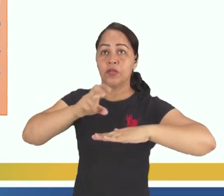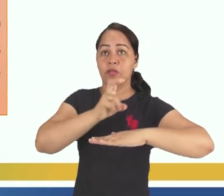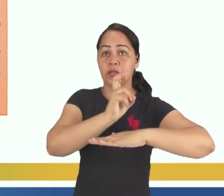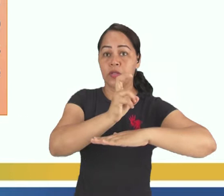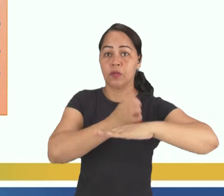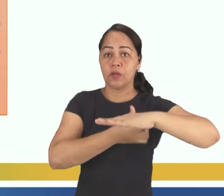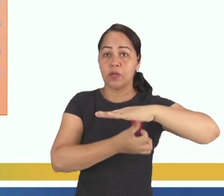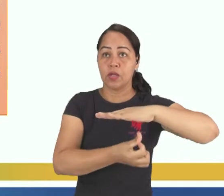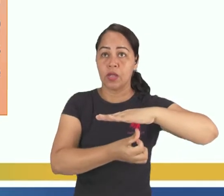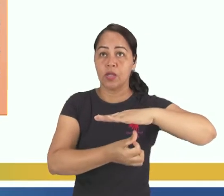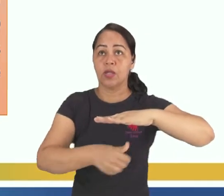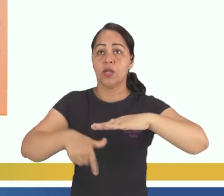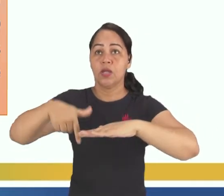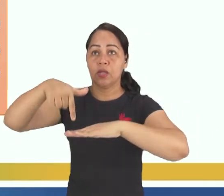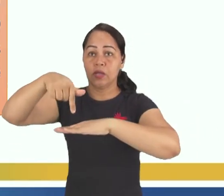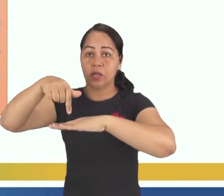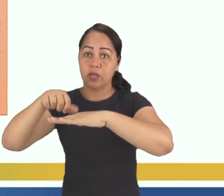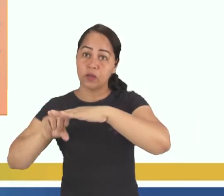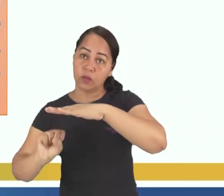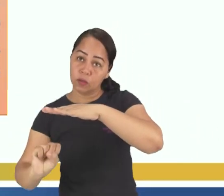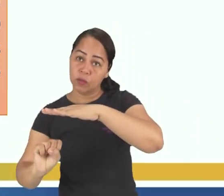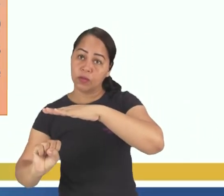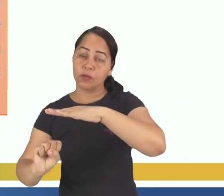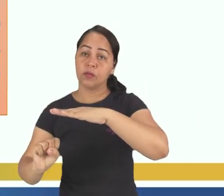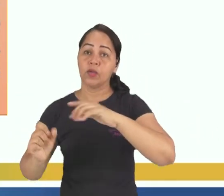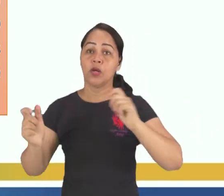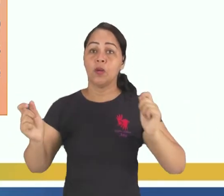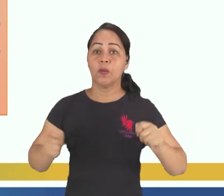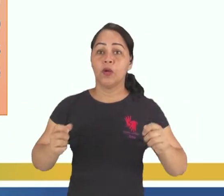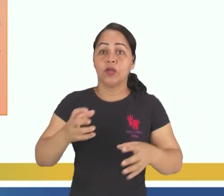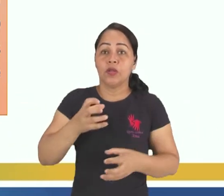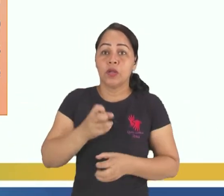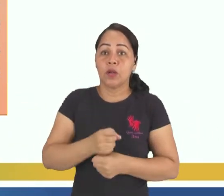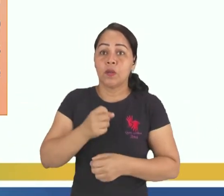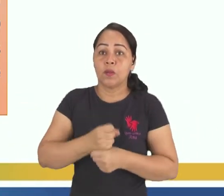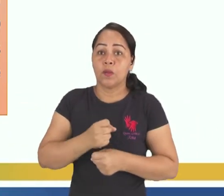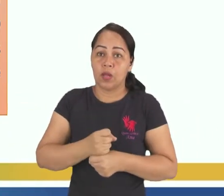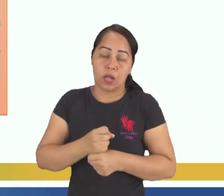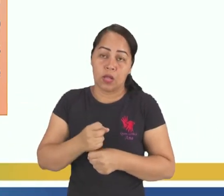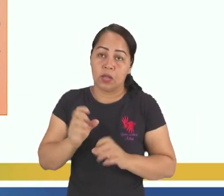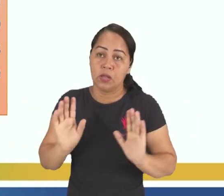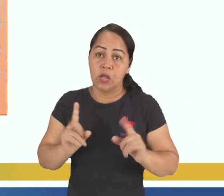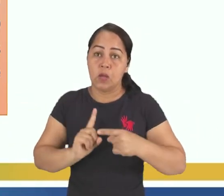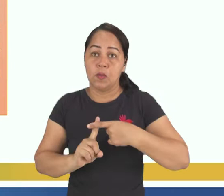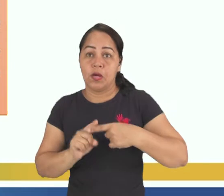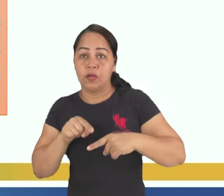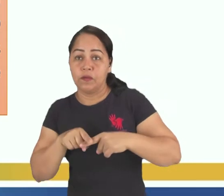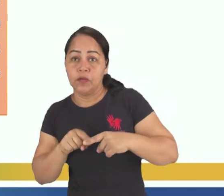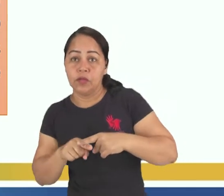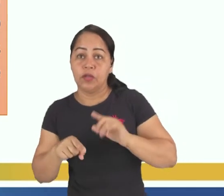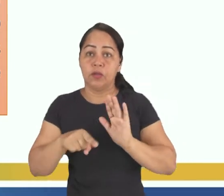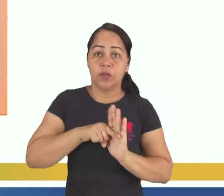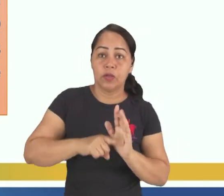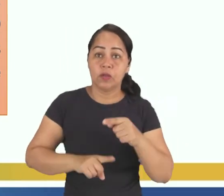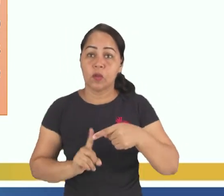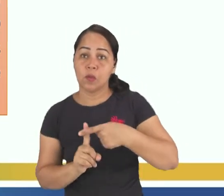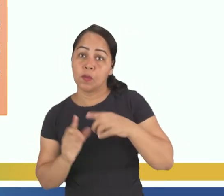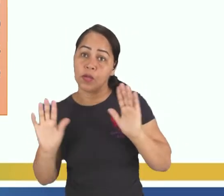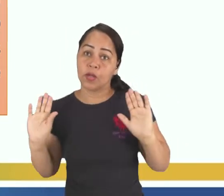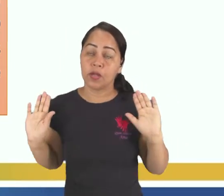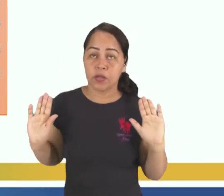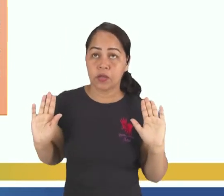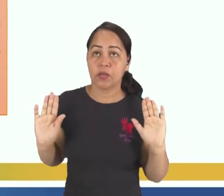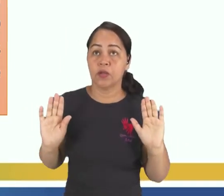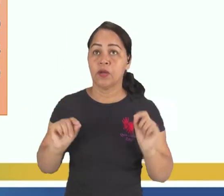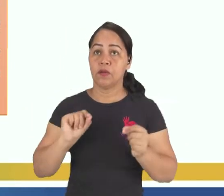o mesmo denominador. Ou a gente pode também calcular os valores dessas frações. Se você divide 5 para 6,